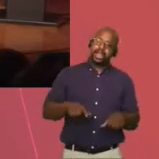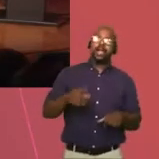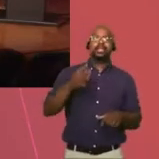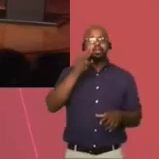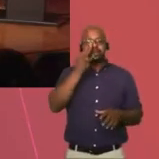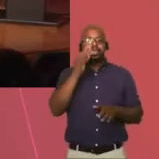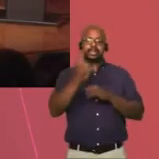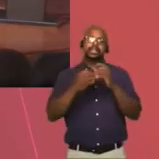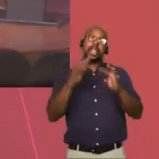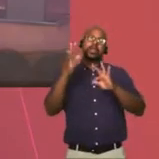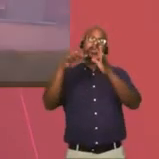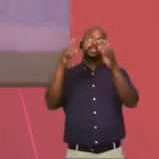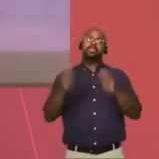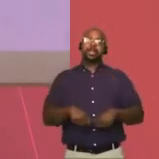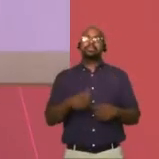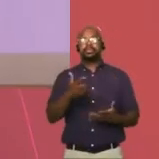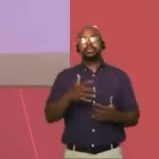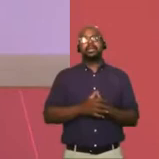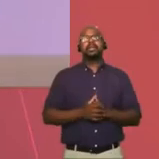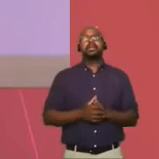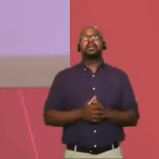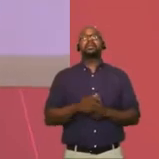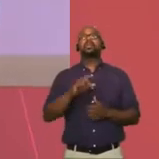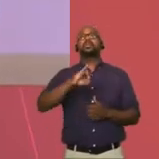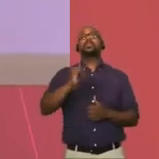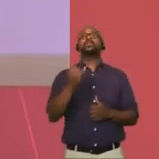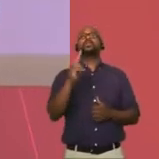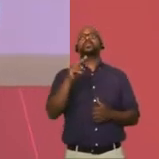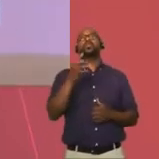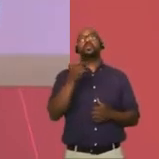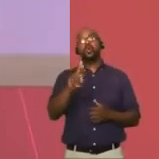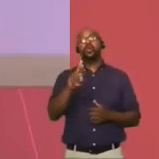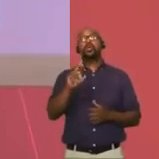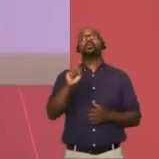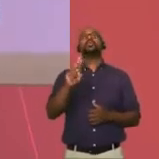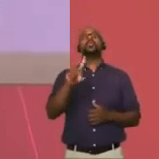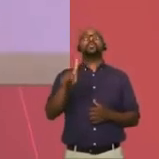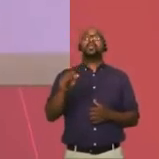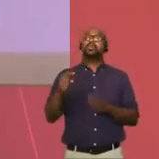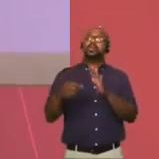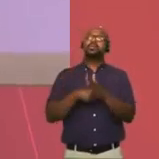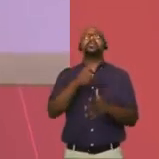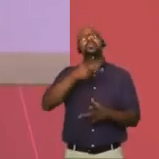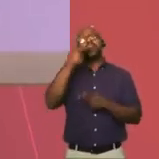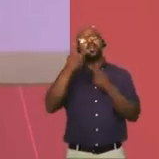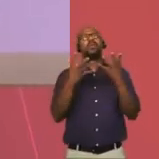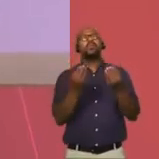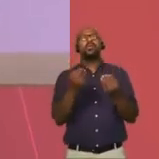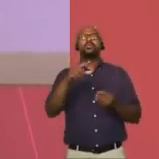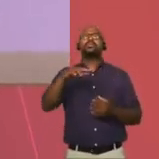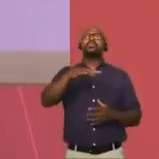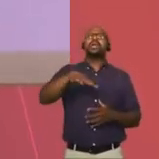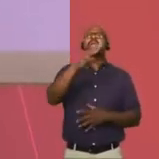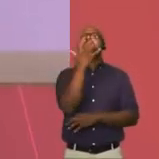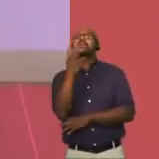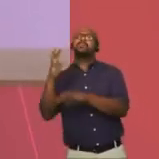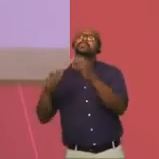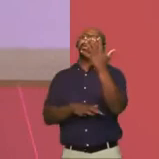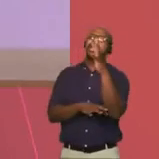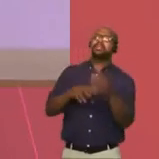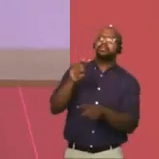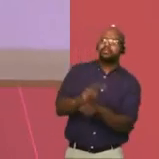presencialmente né a tecnologia está possibilitando isso é o Junior Souza Que pergunta O senhor falou muito de um meio ambiente preservado